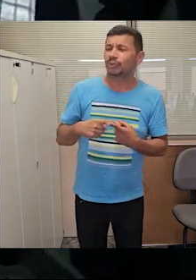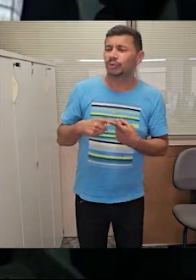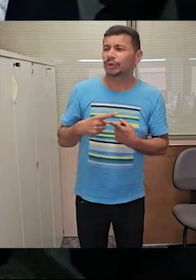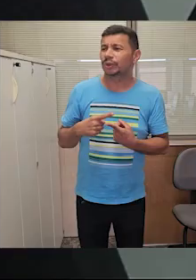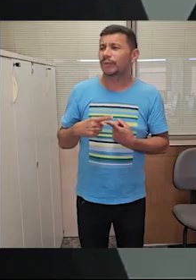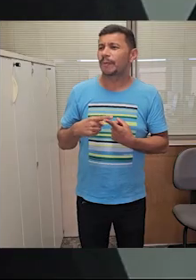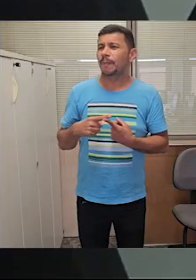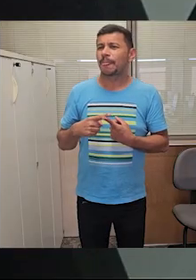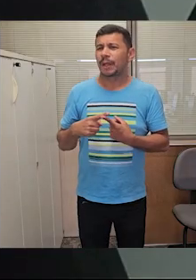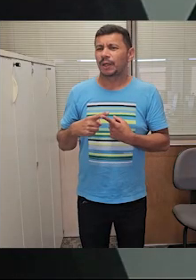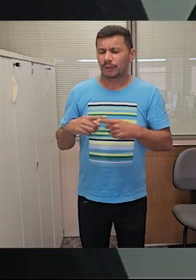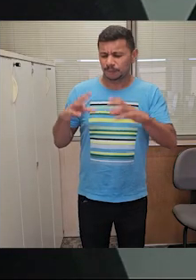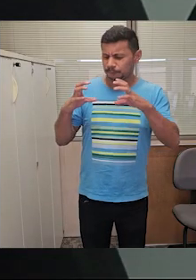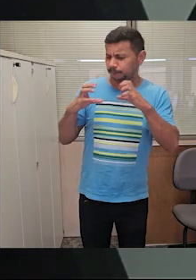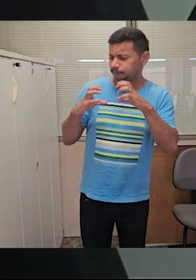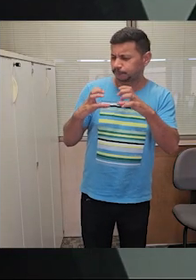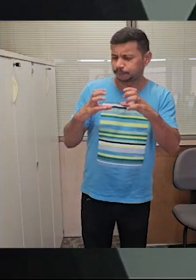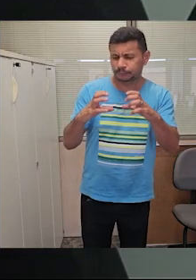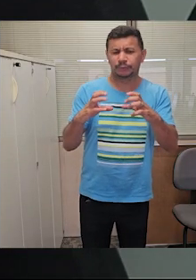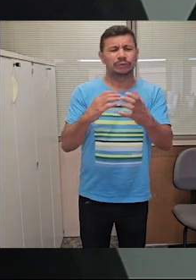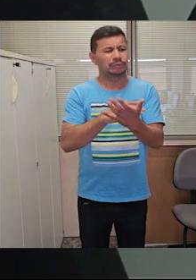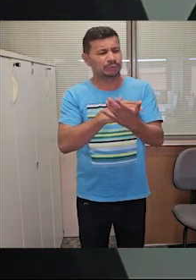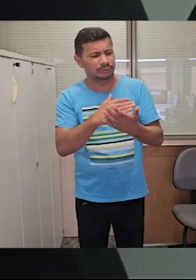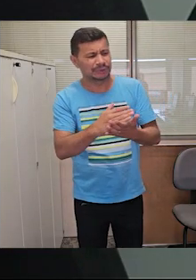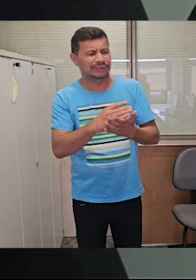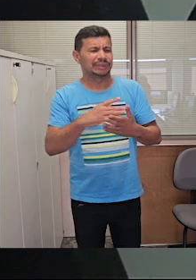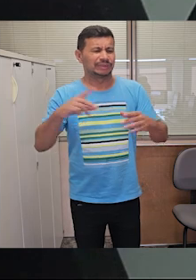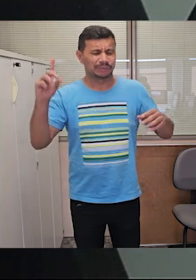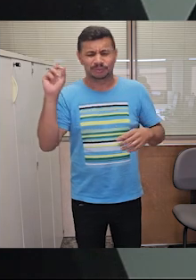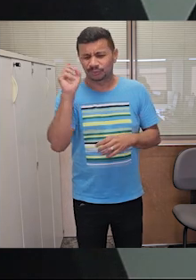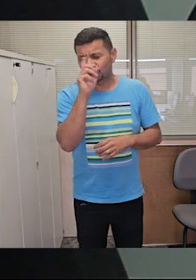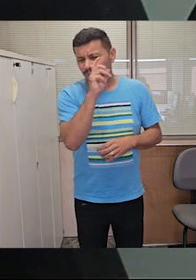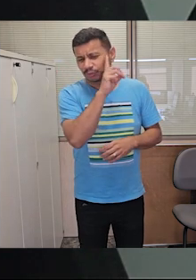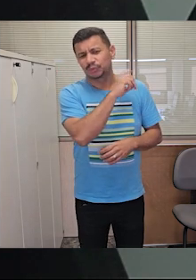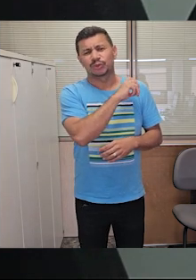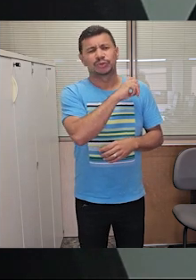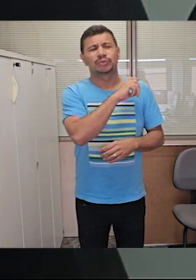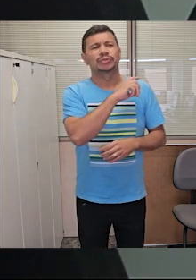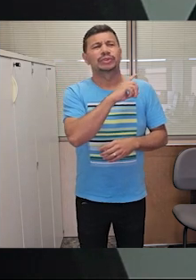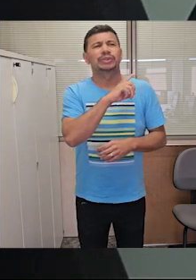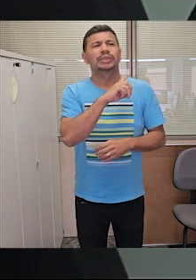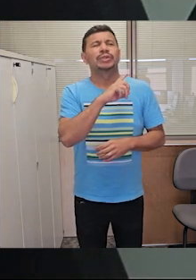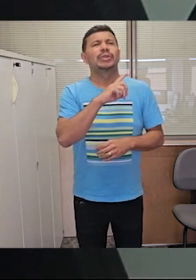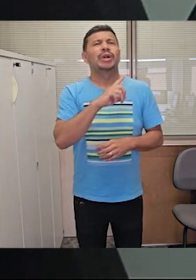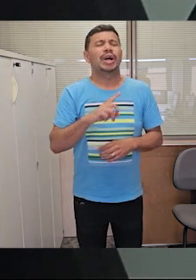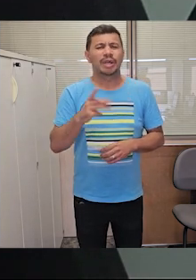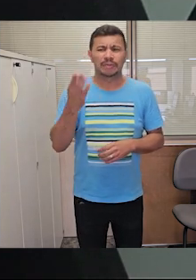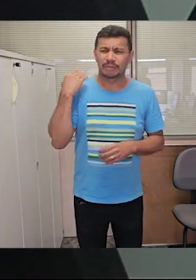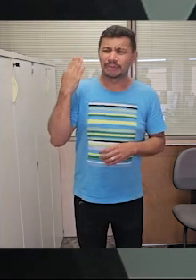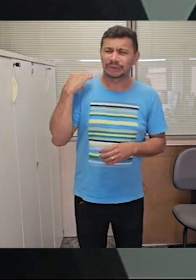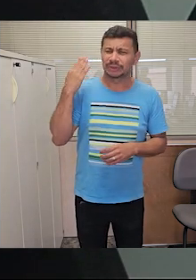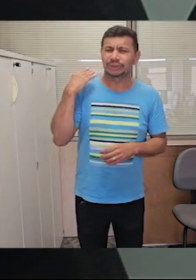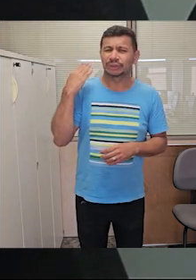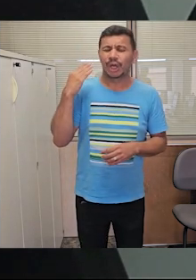Porque a repressão começou muito dura logo após o golpe. E